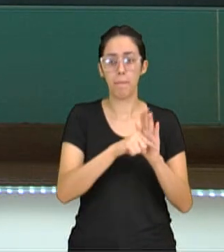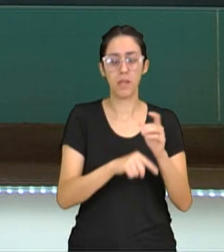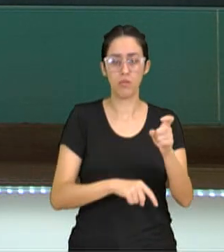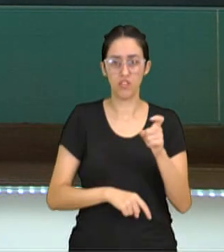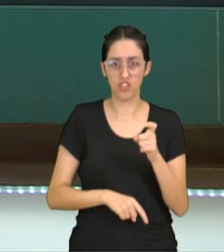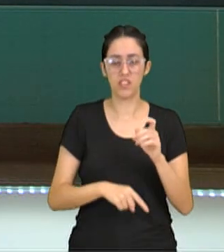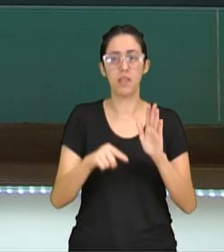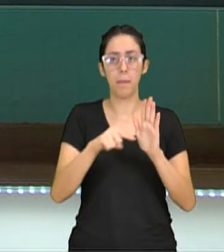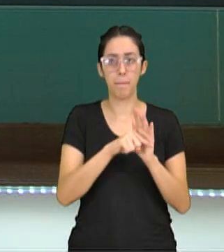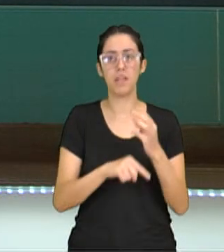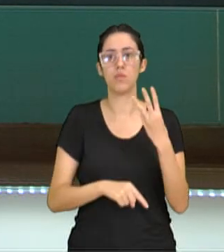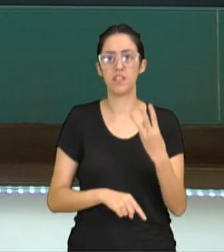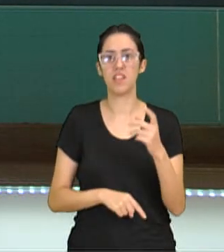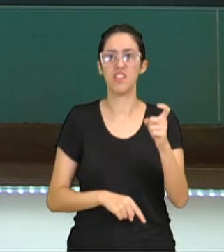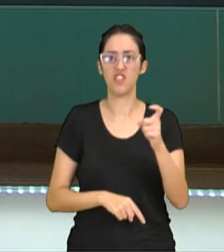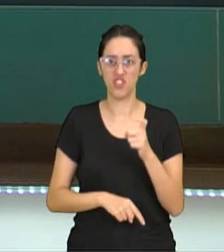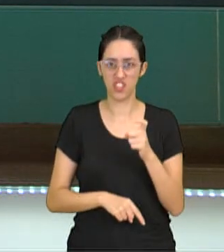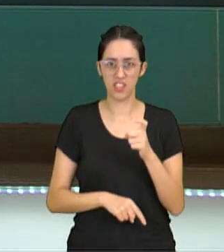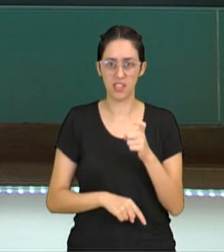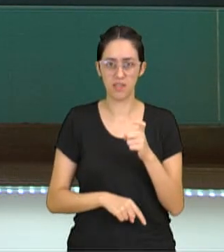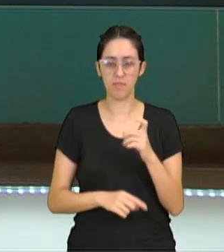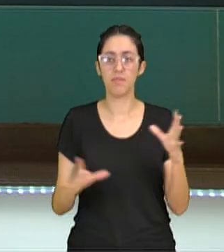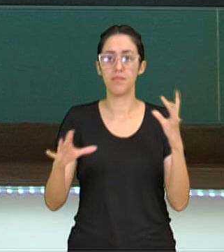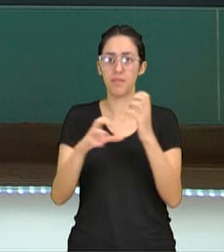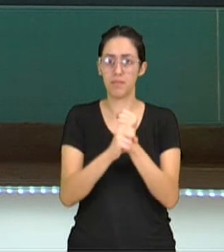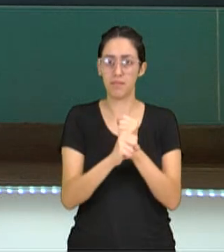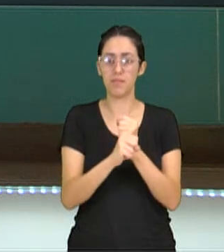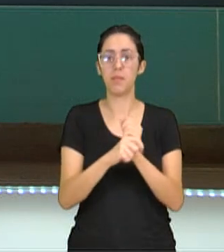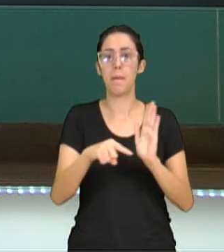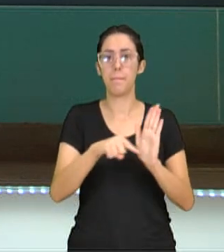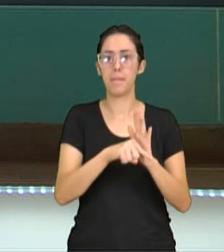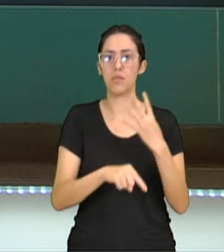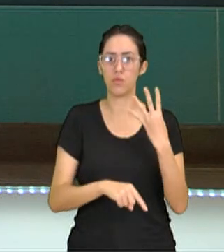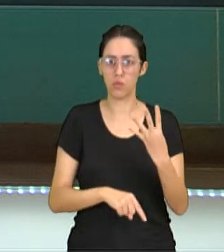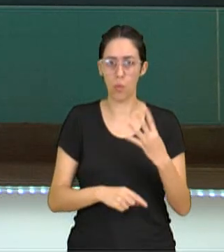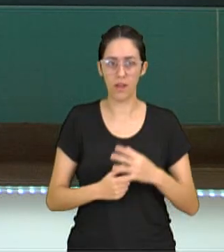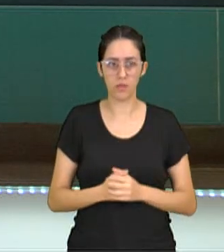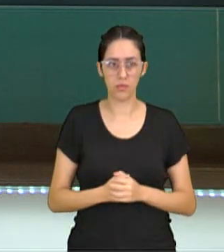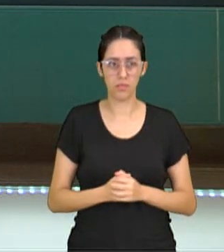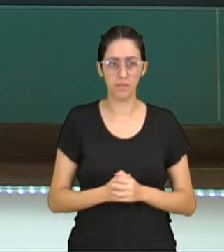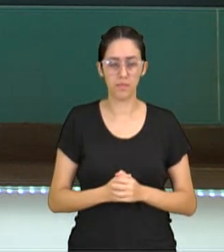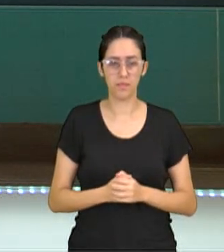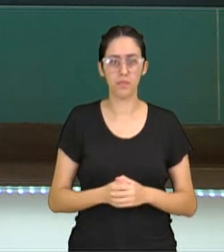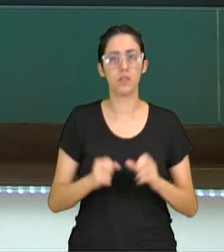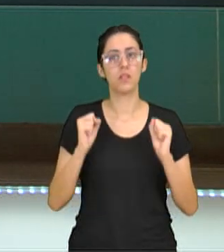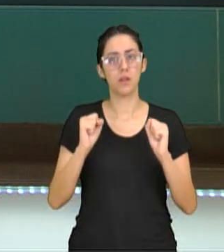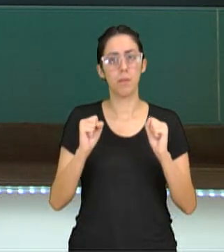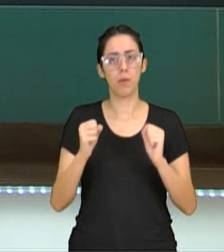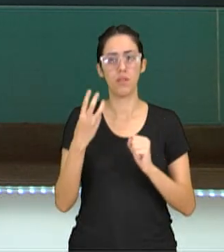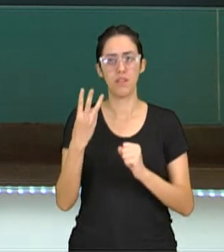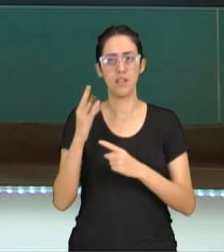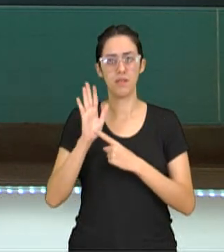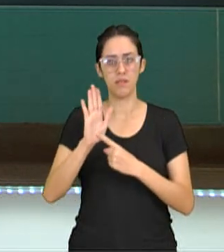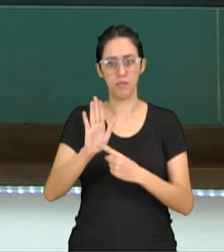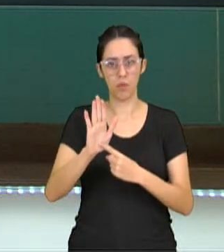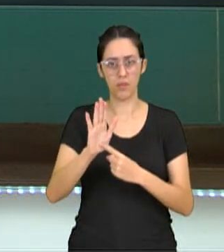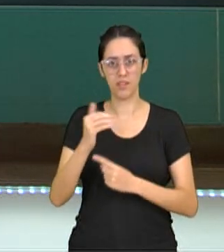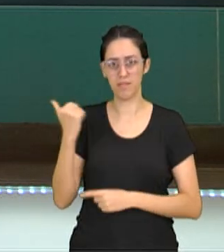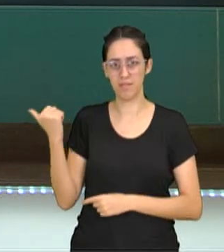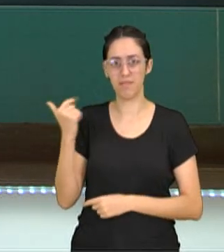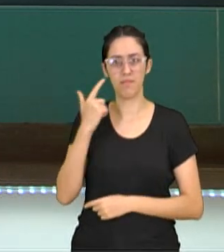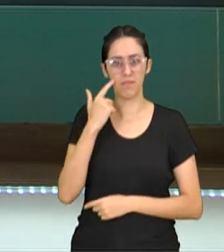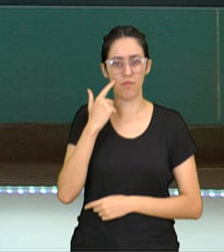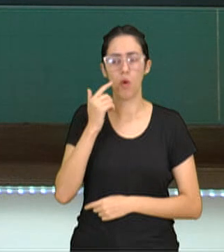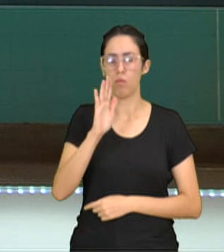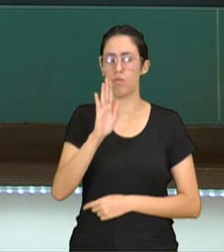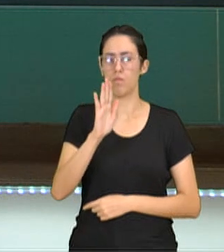3x. Ó, devo 1, devo 3, devo 4. Beleza, o 3 com o 21, eu posso colocar o 3 em evidência e aqui o x. Beleza, vou